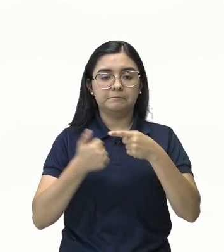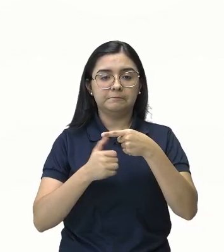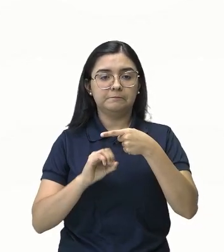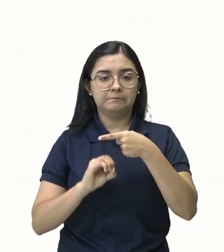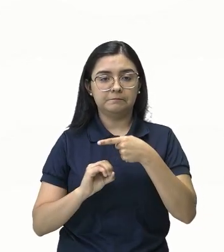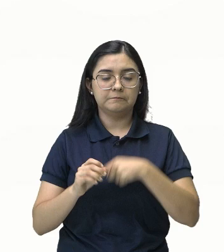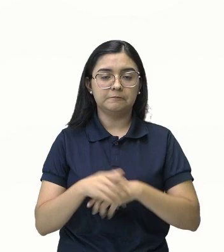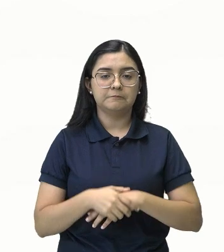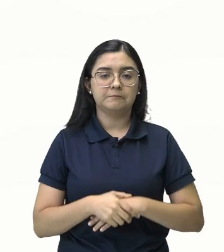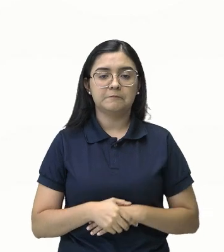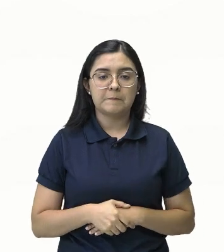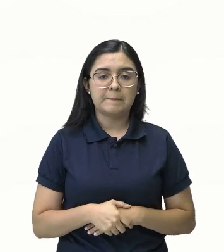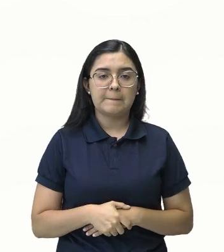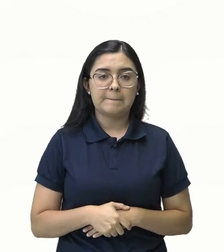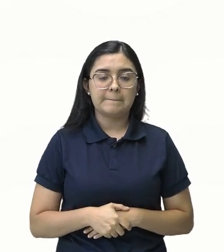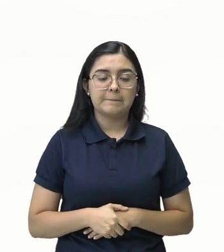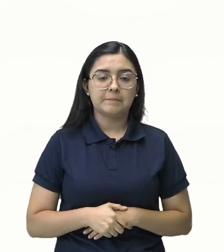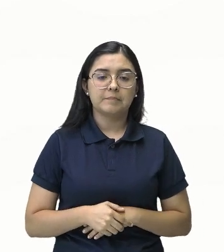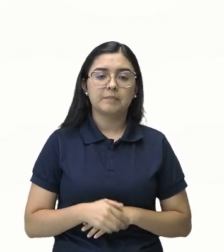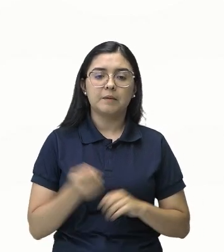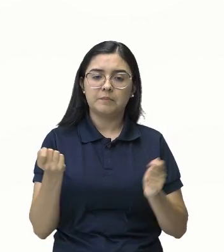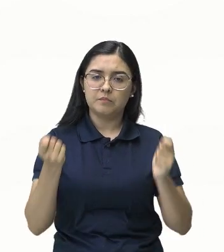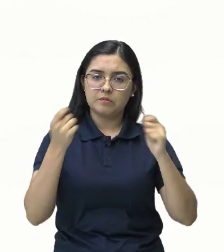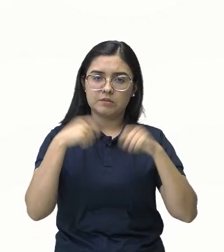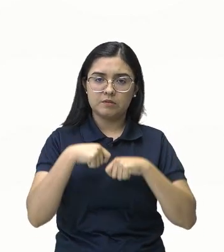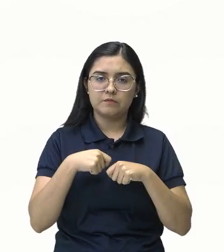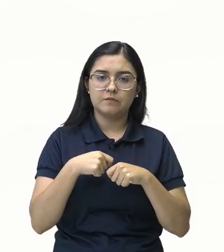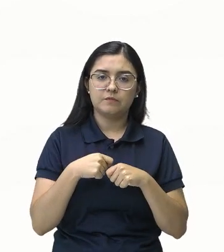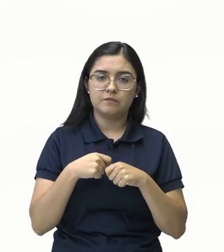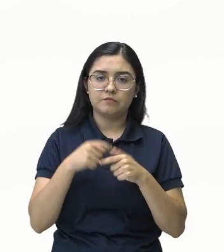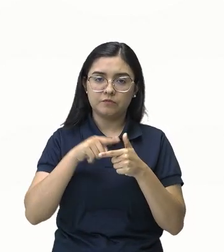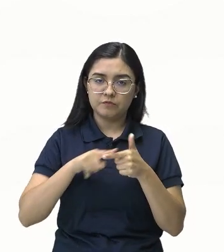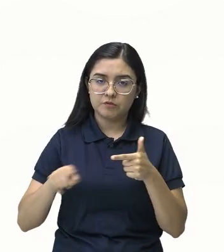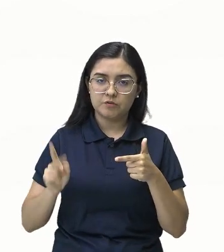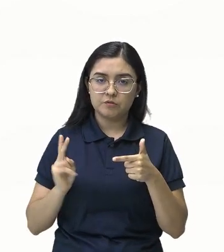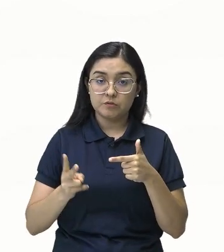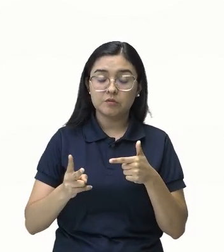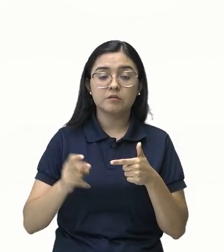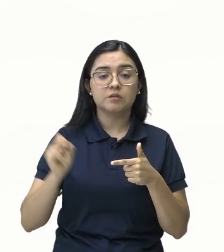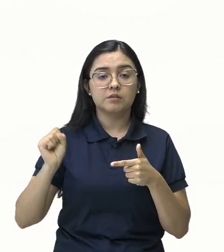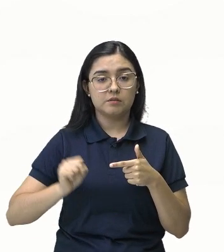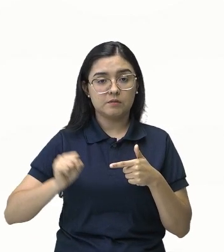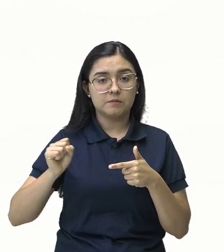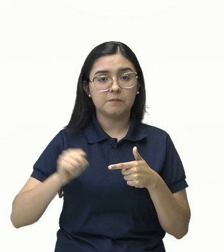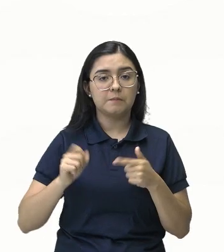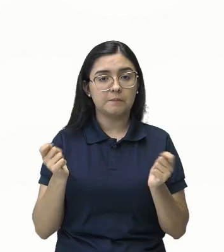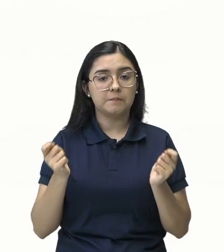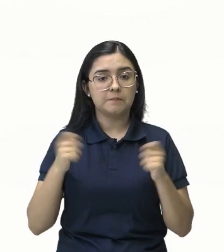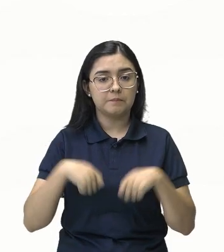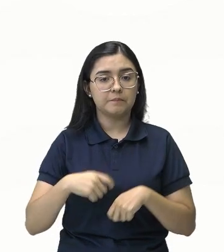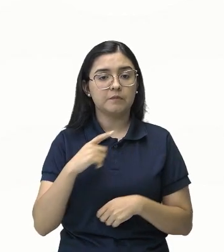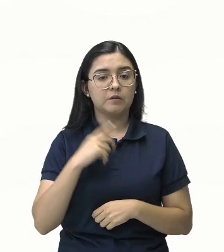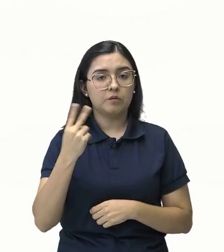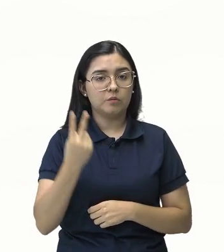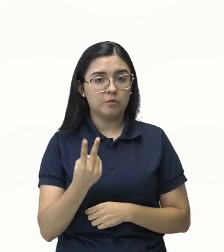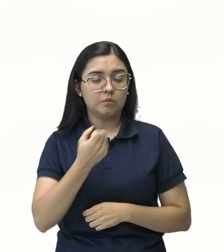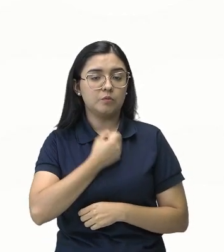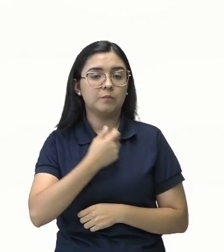10. Ainda consigo simplificar? Claro que sim. Ainda tenho dois números